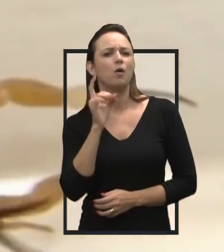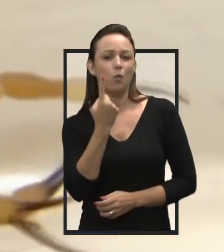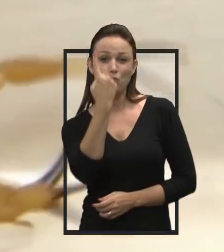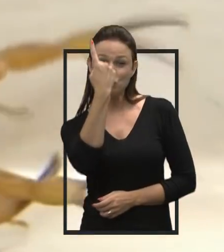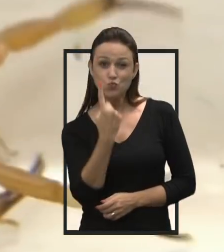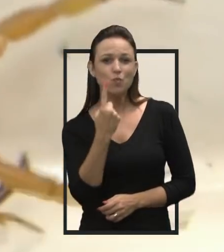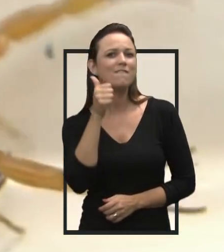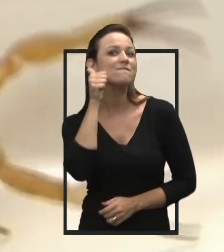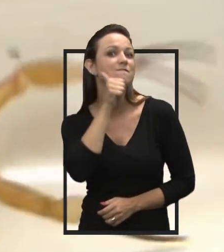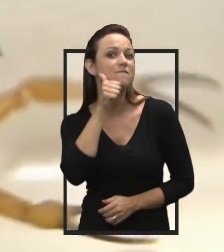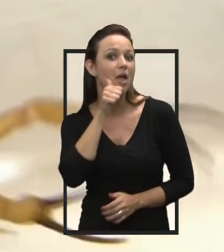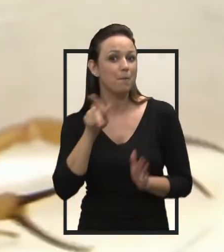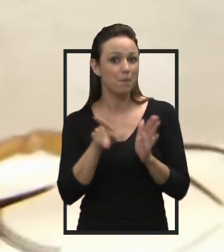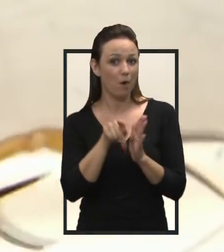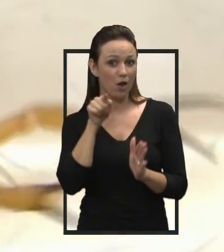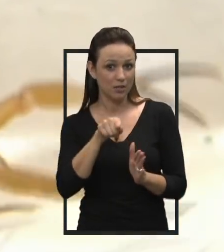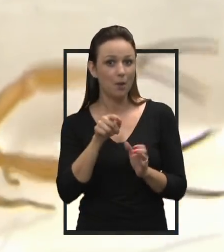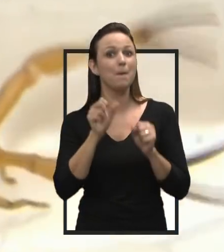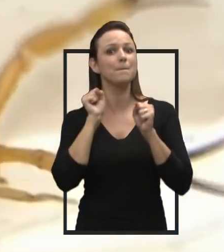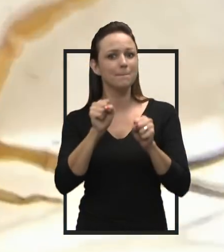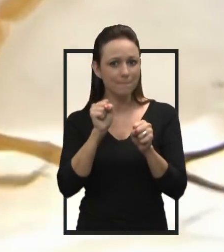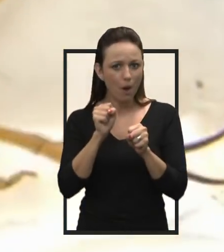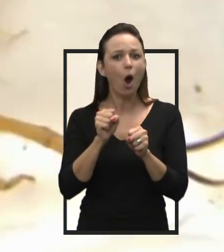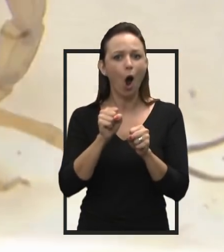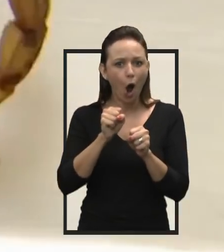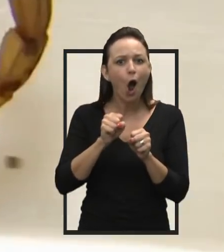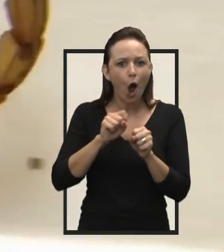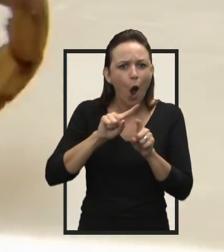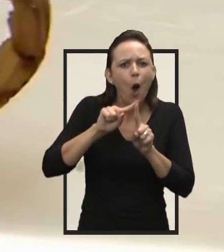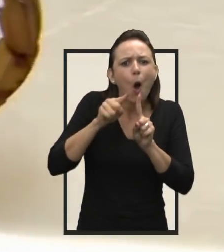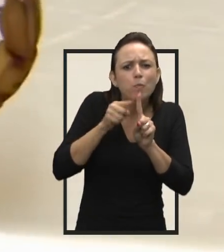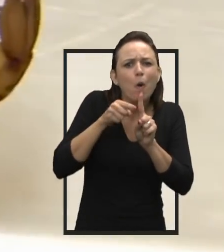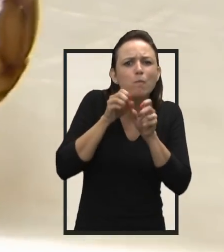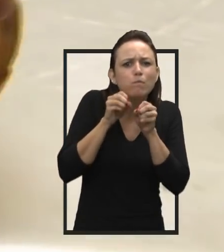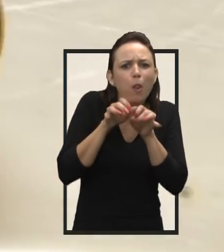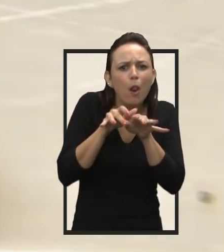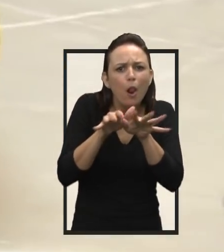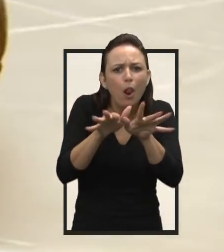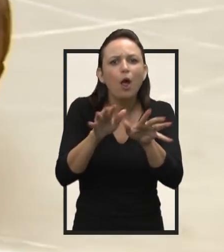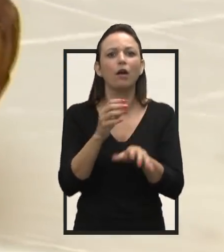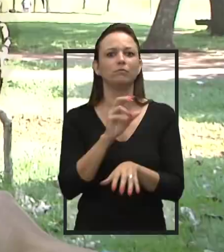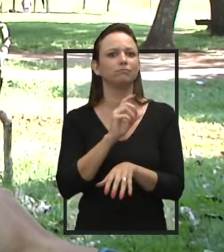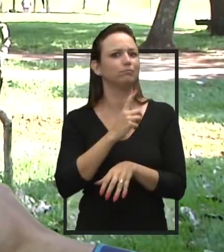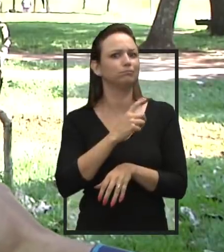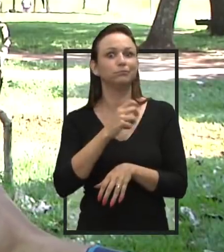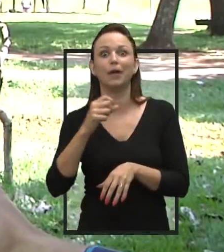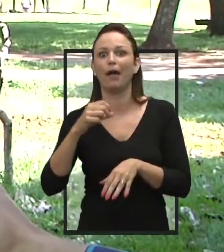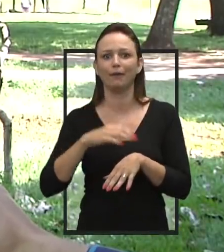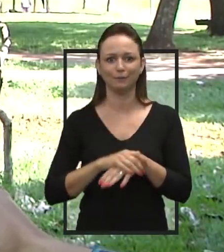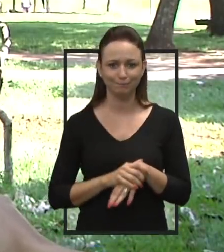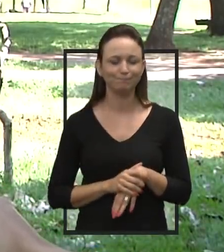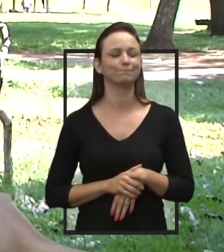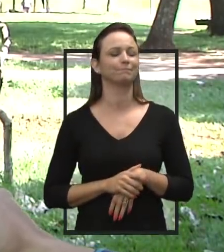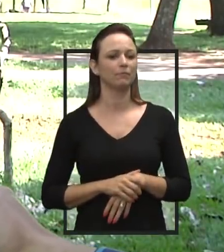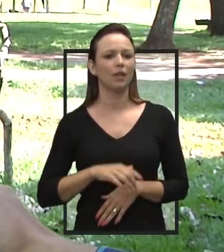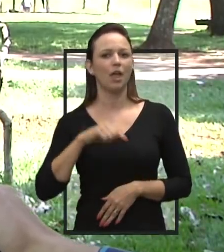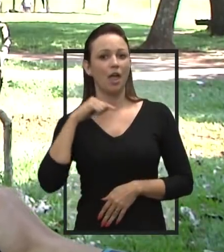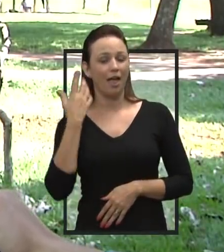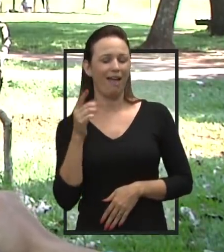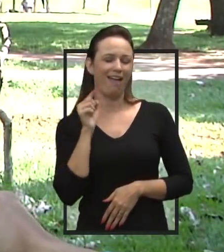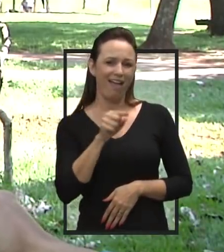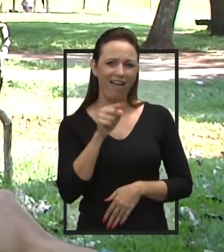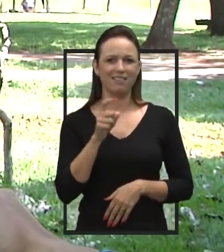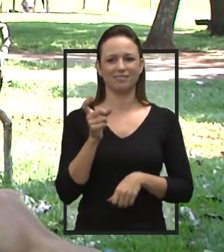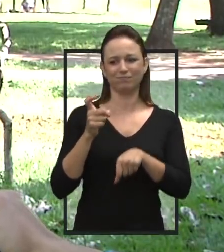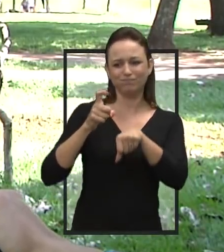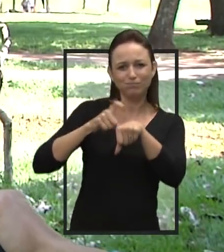única fêmea desta espécie pode gerar sozinha dezenas de filhotes. E, infelizmente, essa espécie